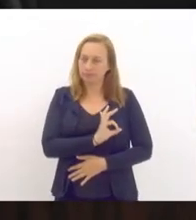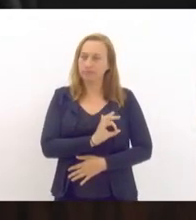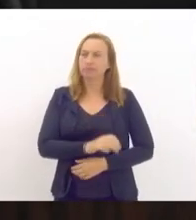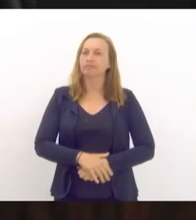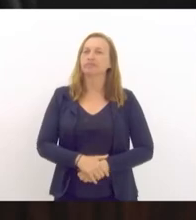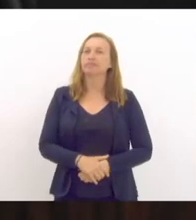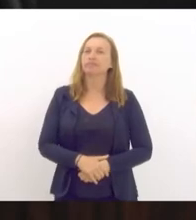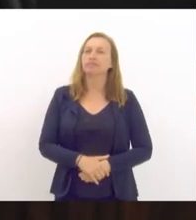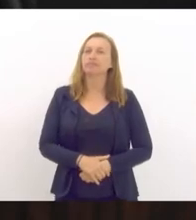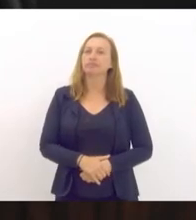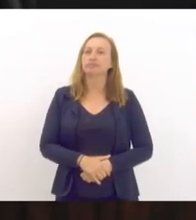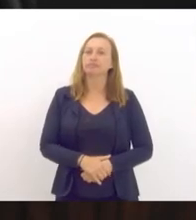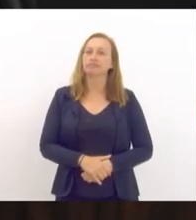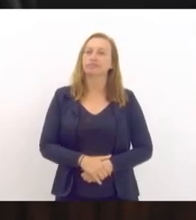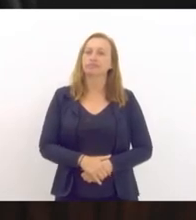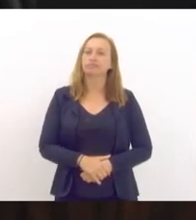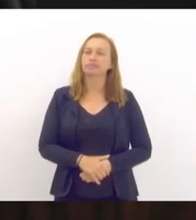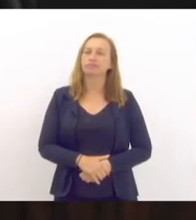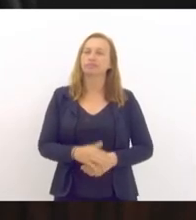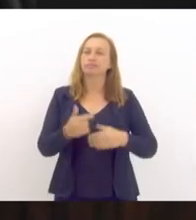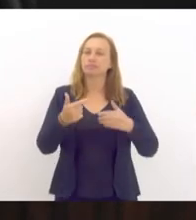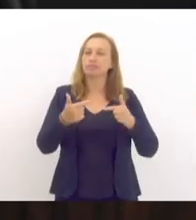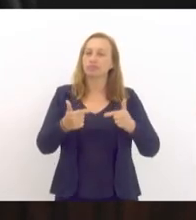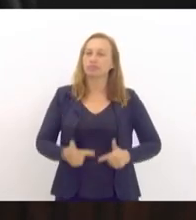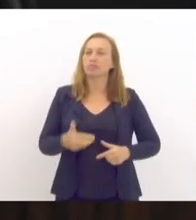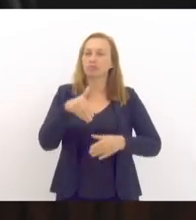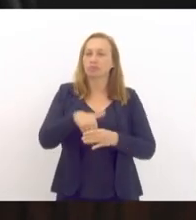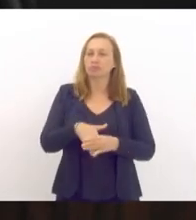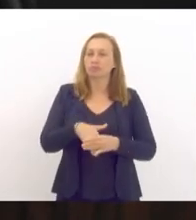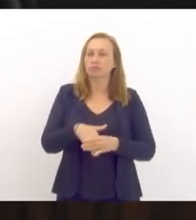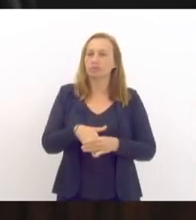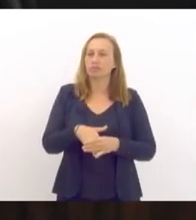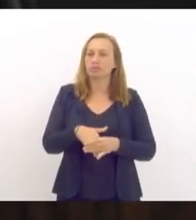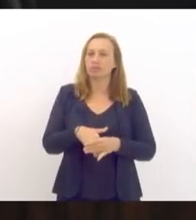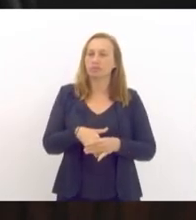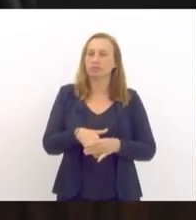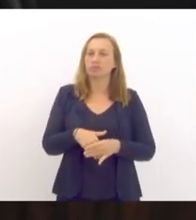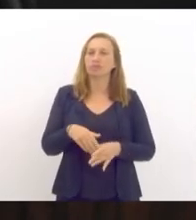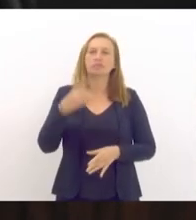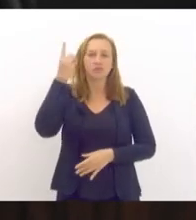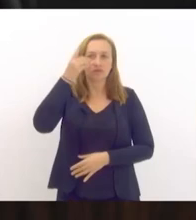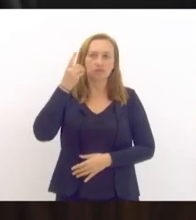Rocha é abstenção no nosso nome deputado